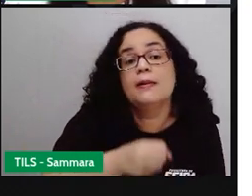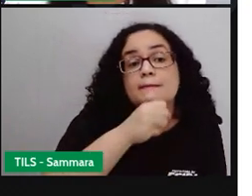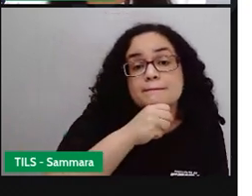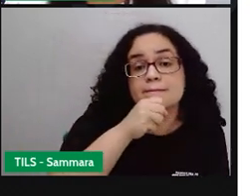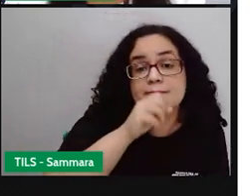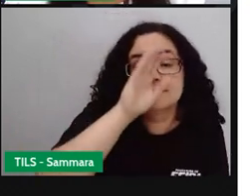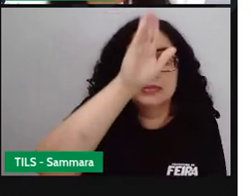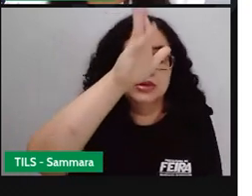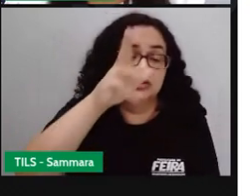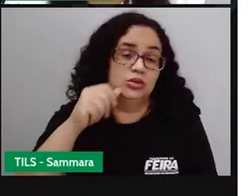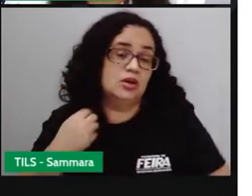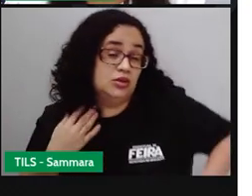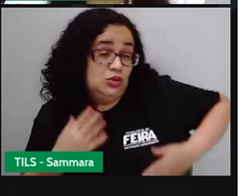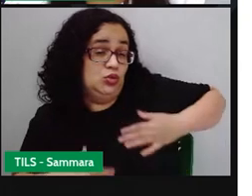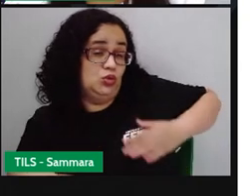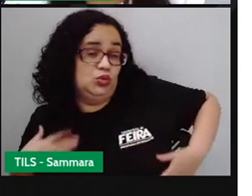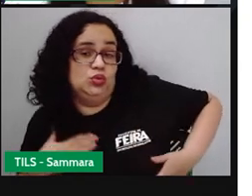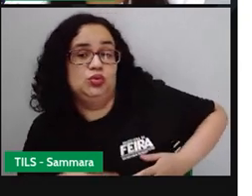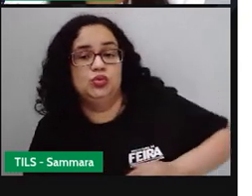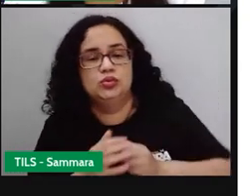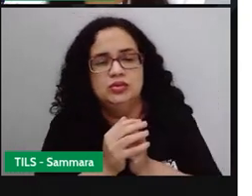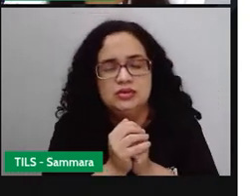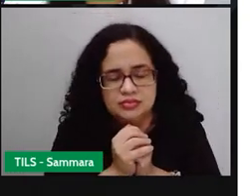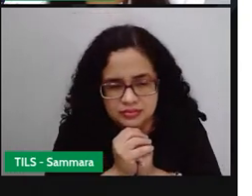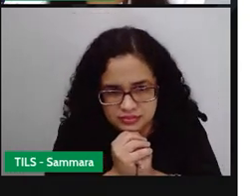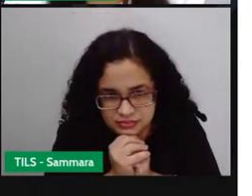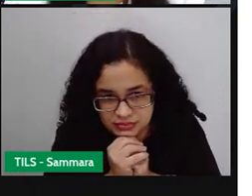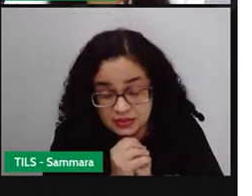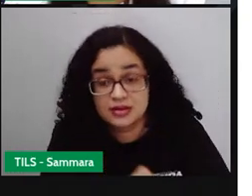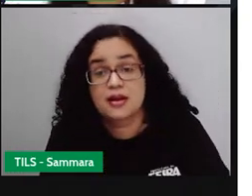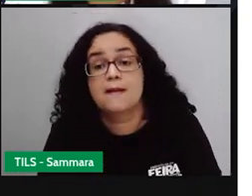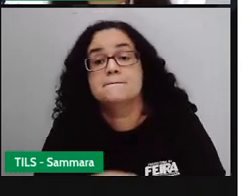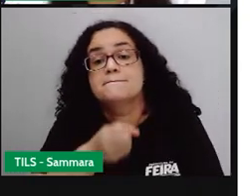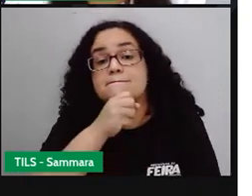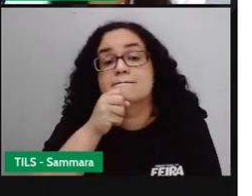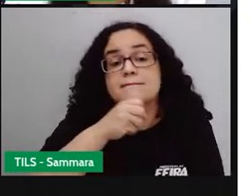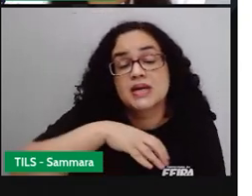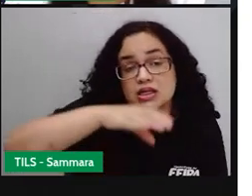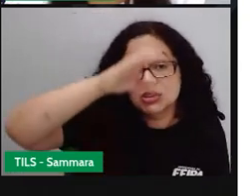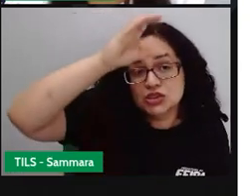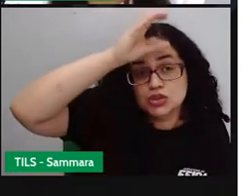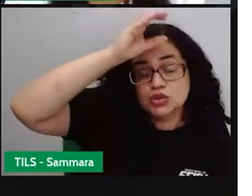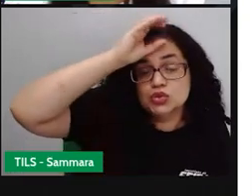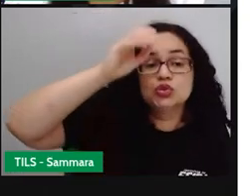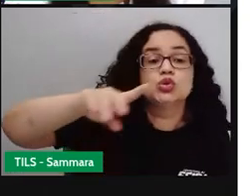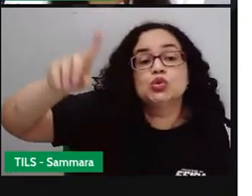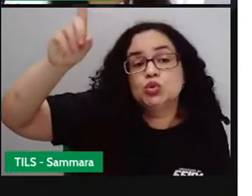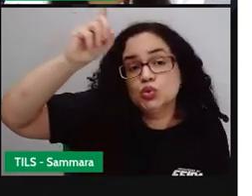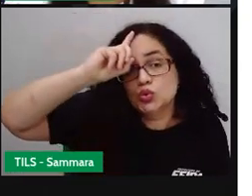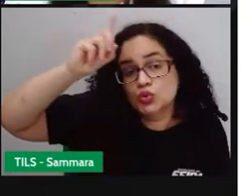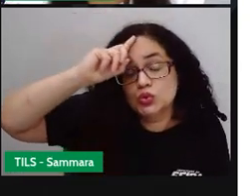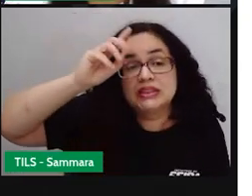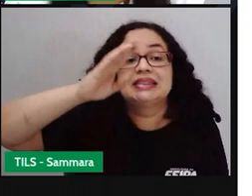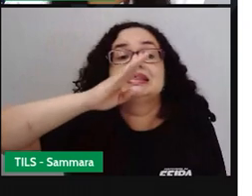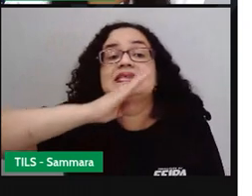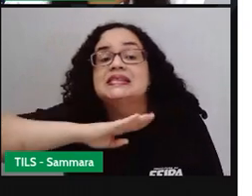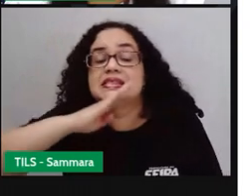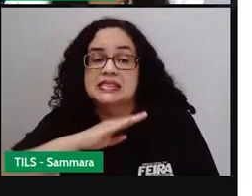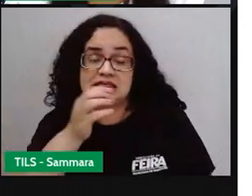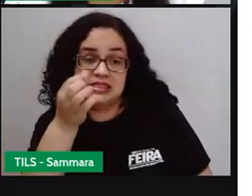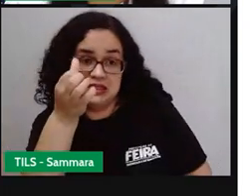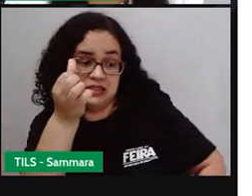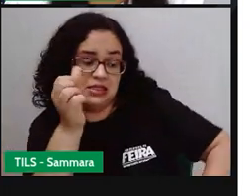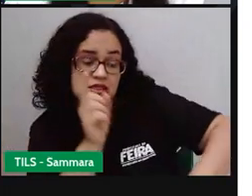chamava para tomar banho e rezar. Minha avó e minha tia rezavam todas as tardes, às seis